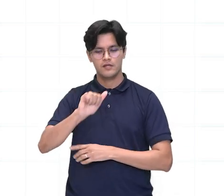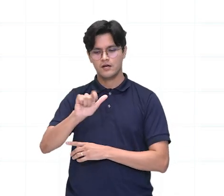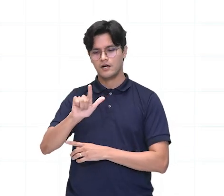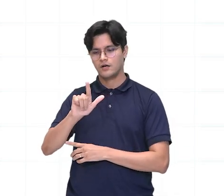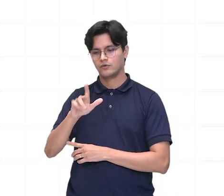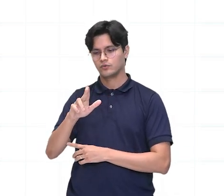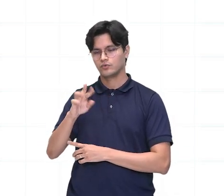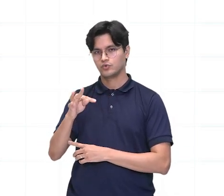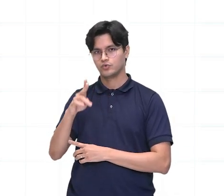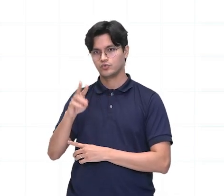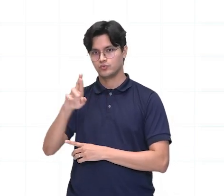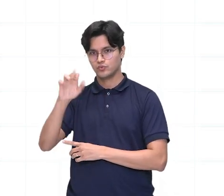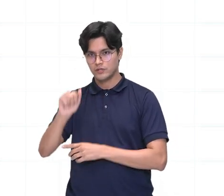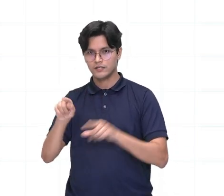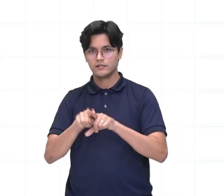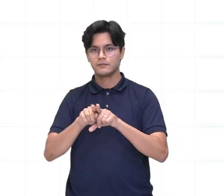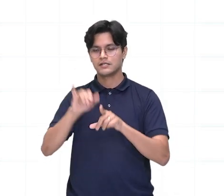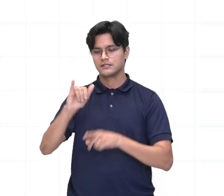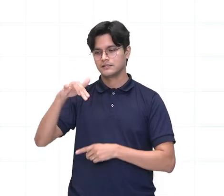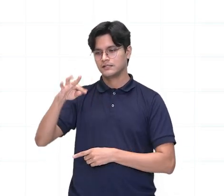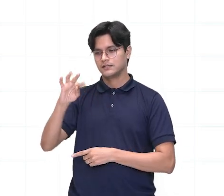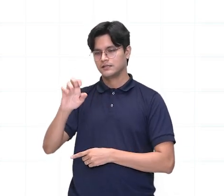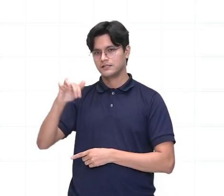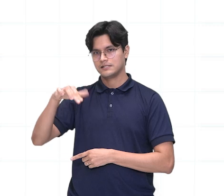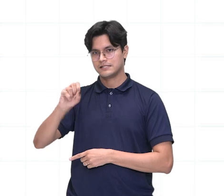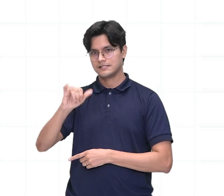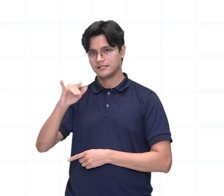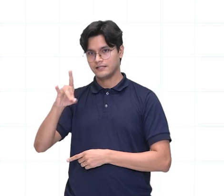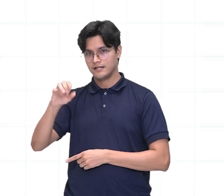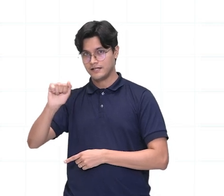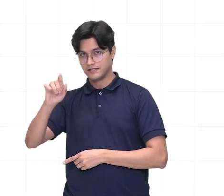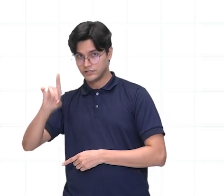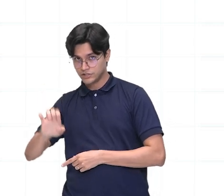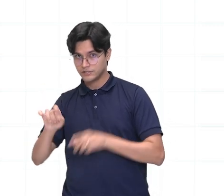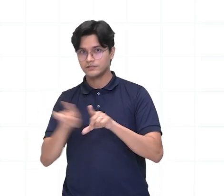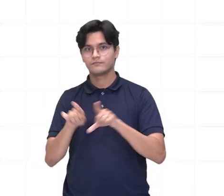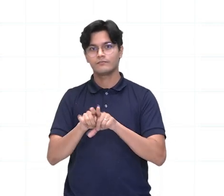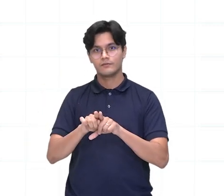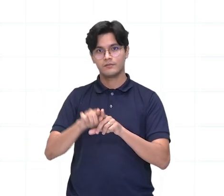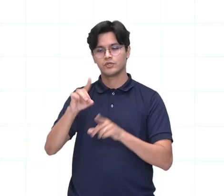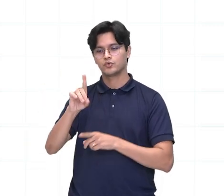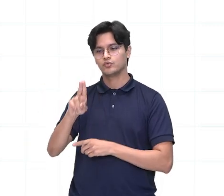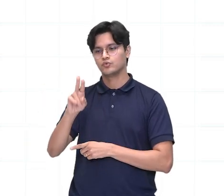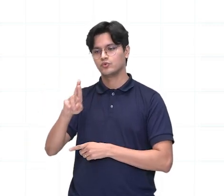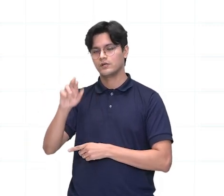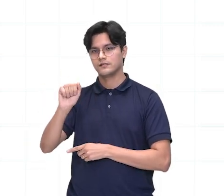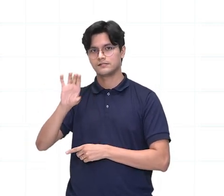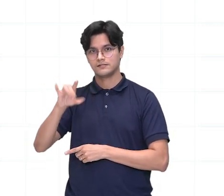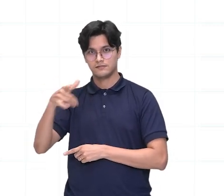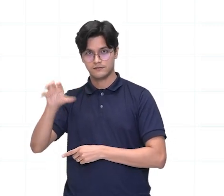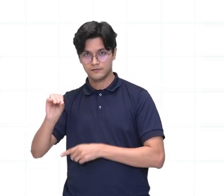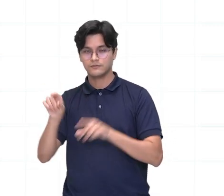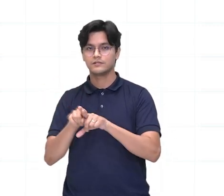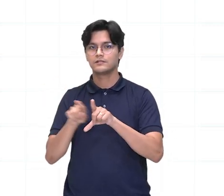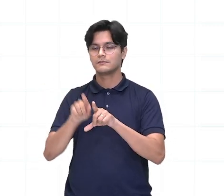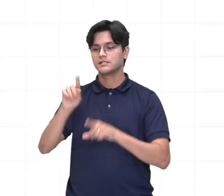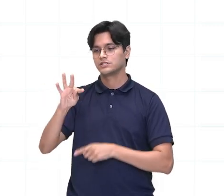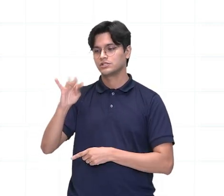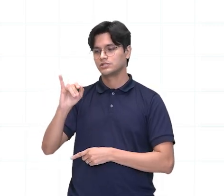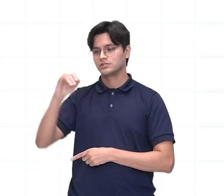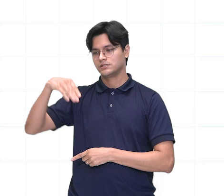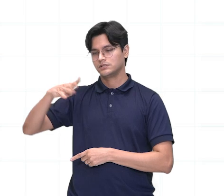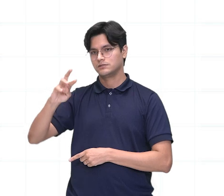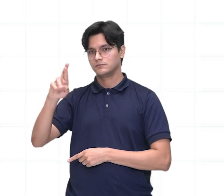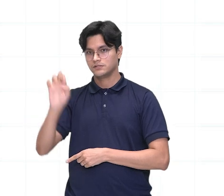intensidade, duração e timbre. E vamos agora estudar cada um desses parâmetros. Primeiramente,